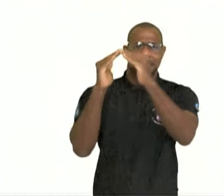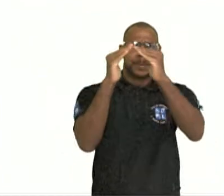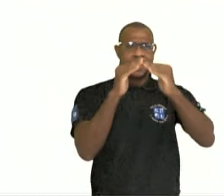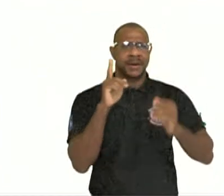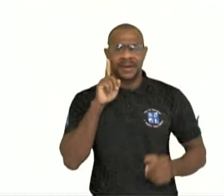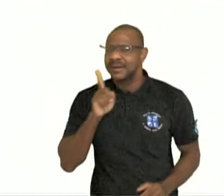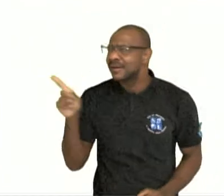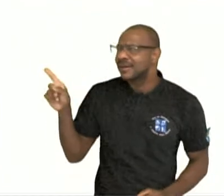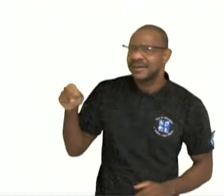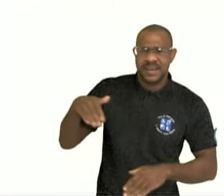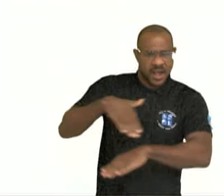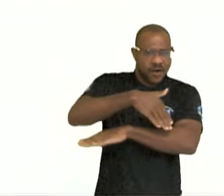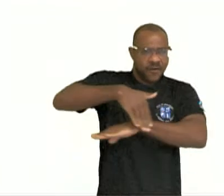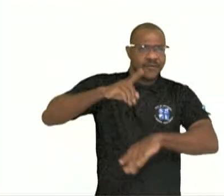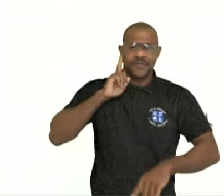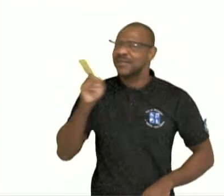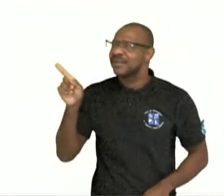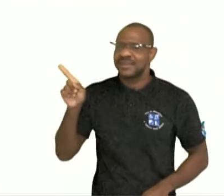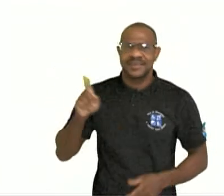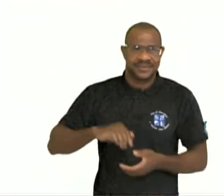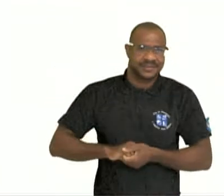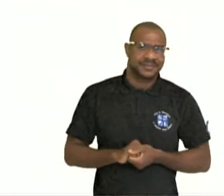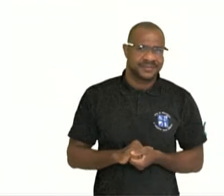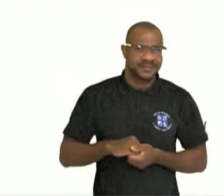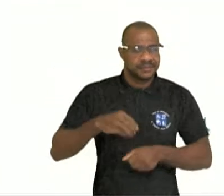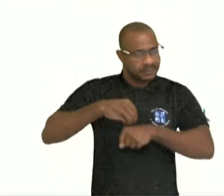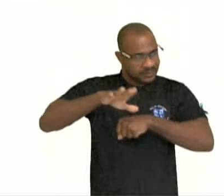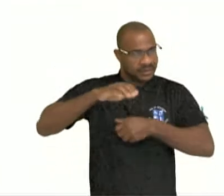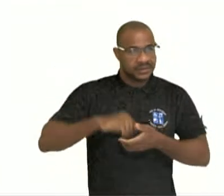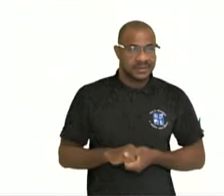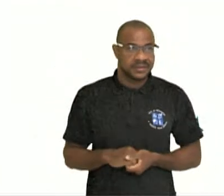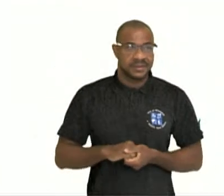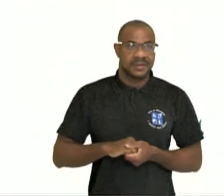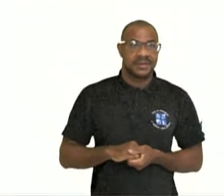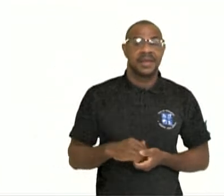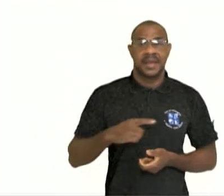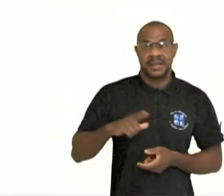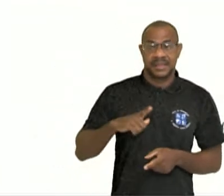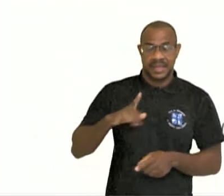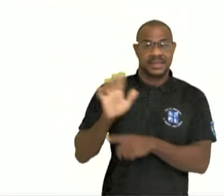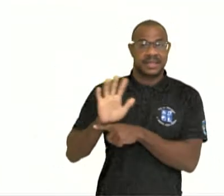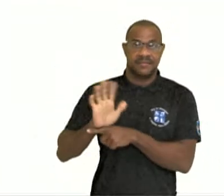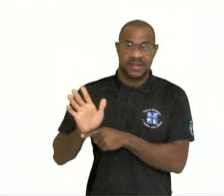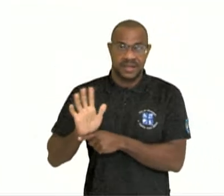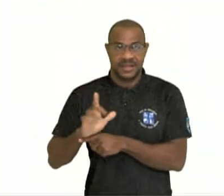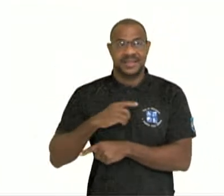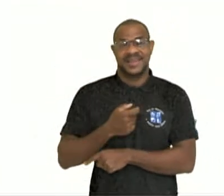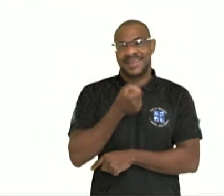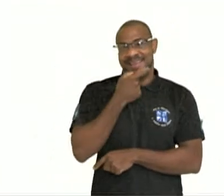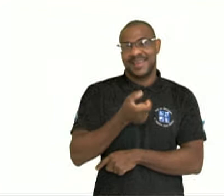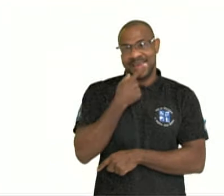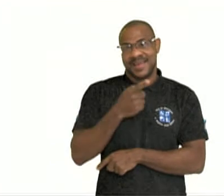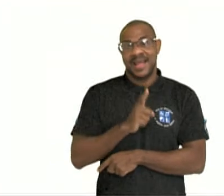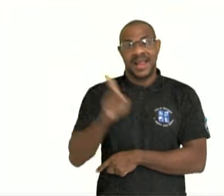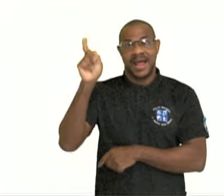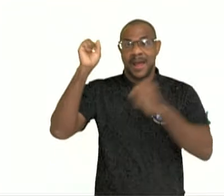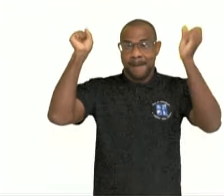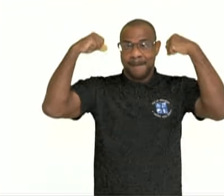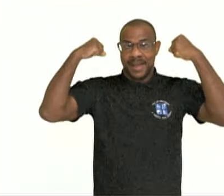já conhecem? Uma dica. É um seriado de TV, de humor e é lá do México.